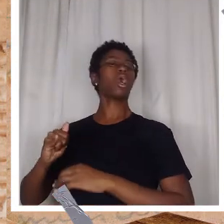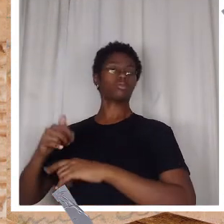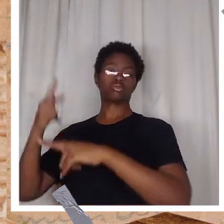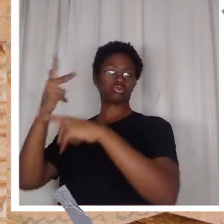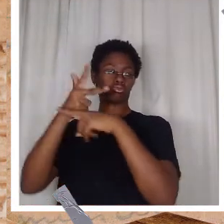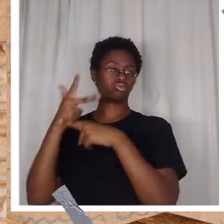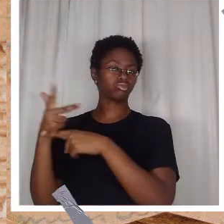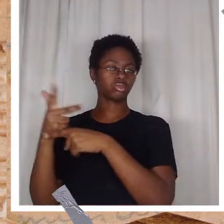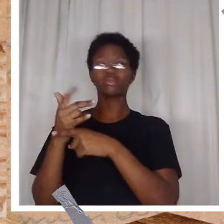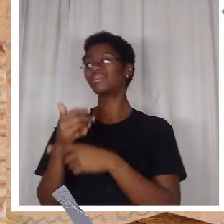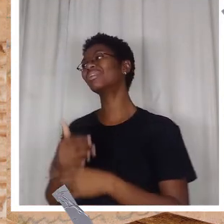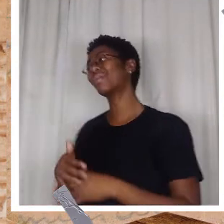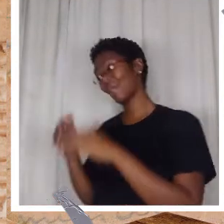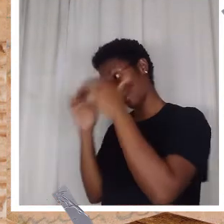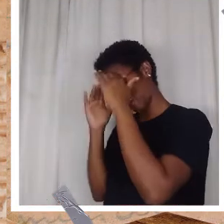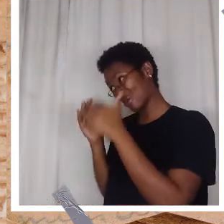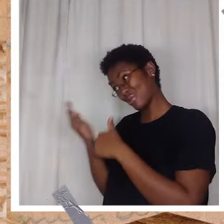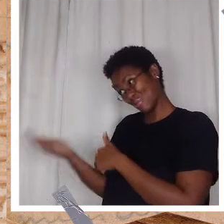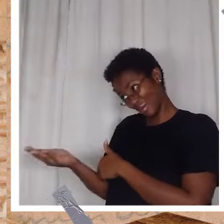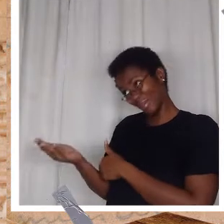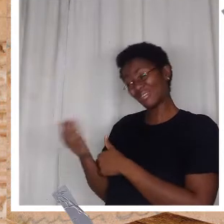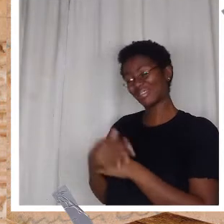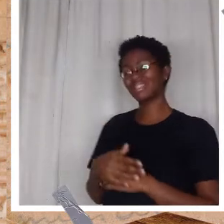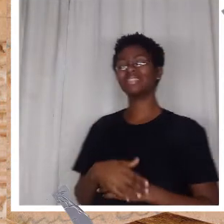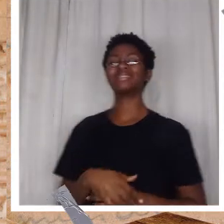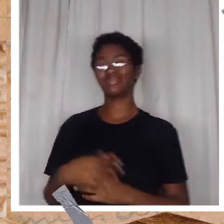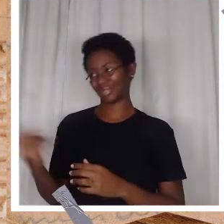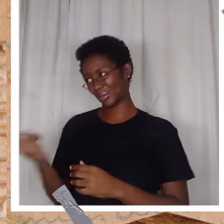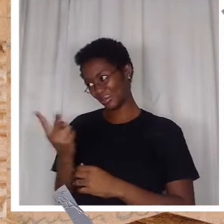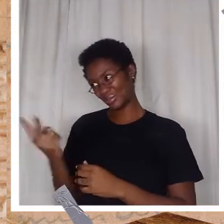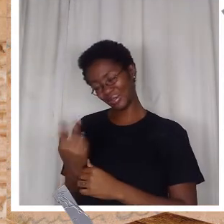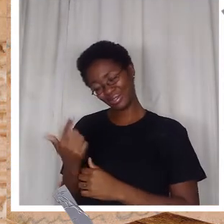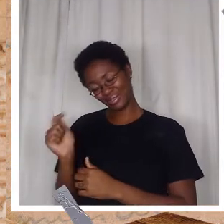respeito a Elisandra Wilson, por uma mulher.